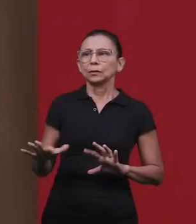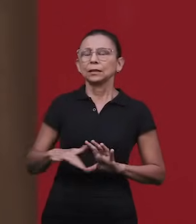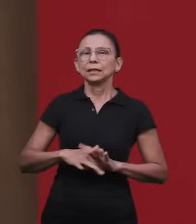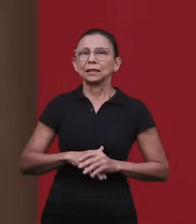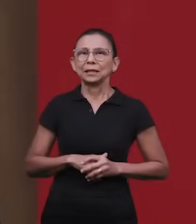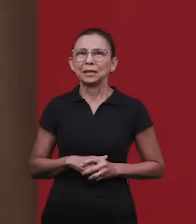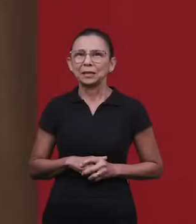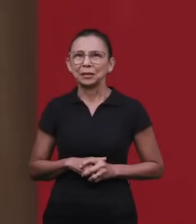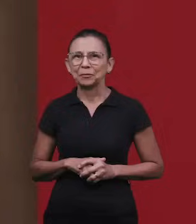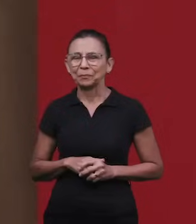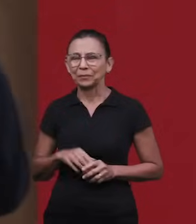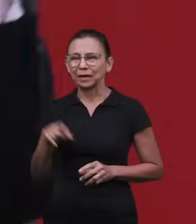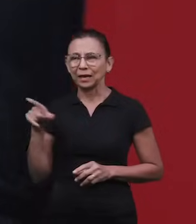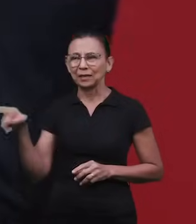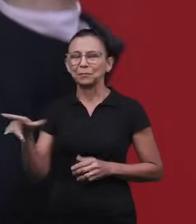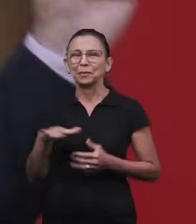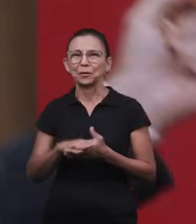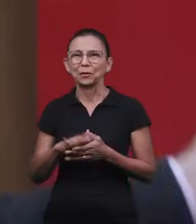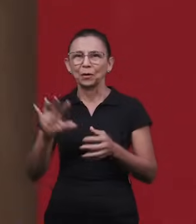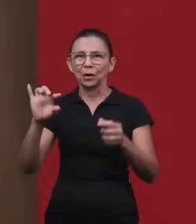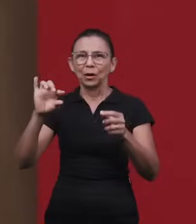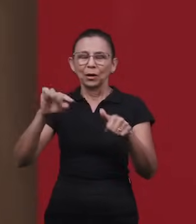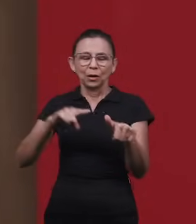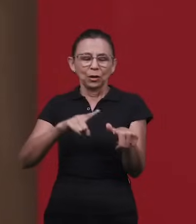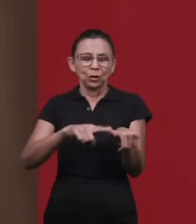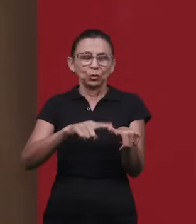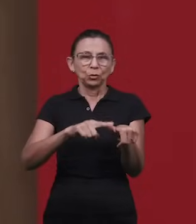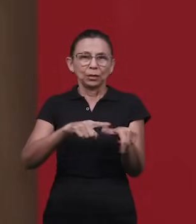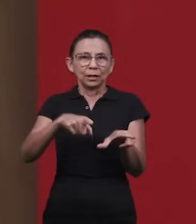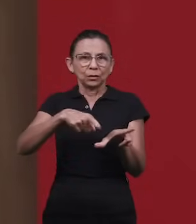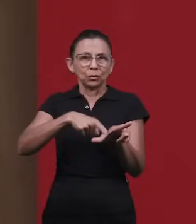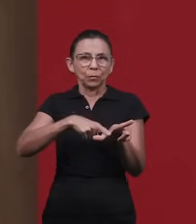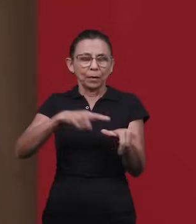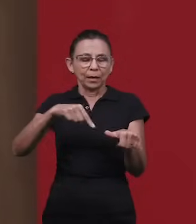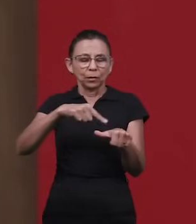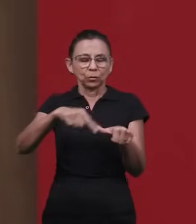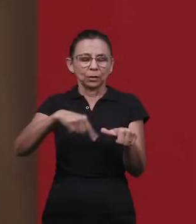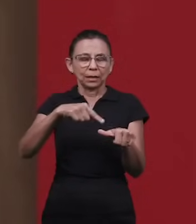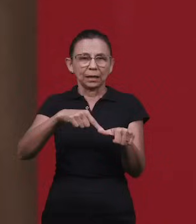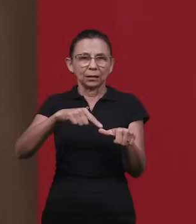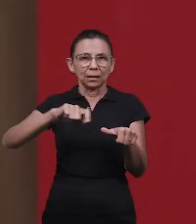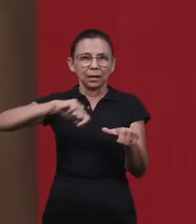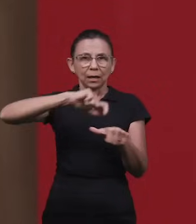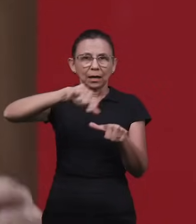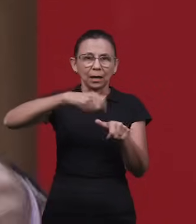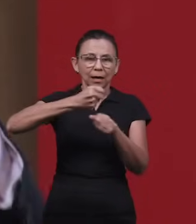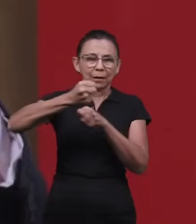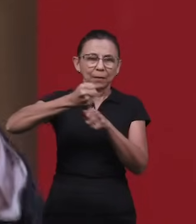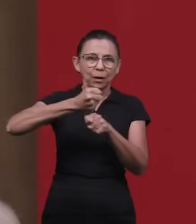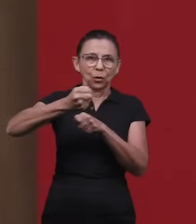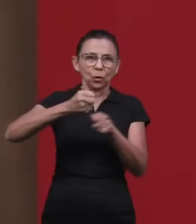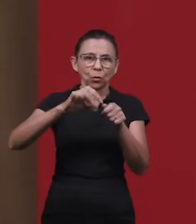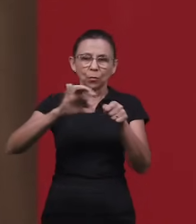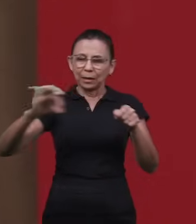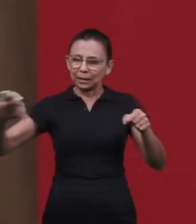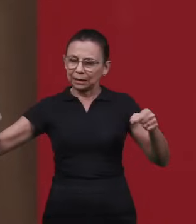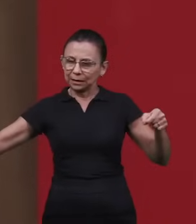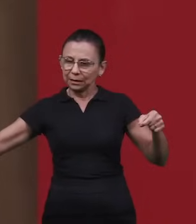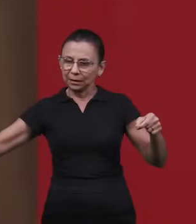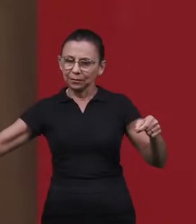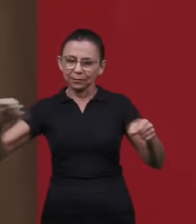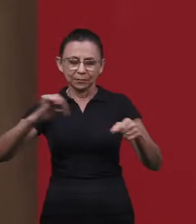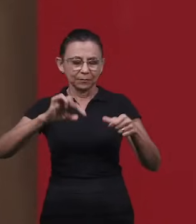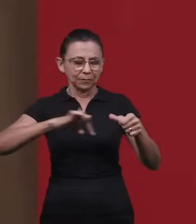no dedão do pé, deixou o barbante lá de fora, dormiu, deixou o barbante lá de fora, aí tinha mais 2 jovens que converteram com